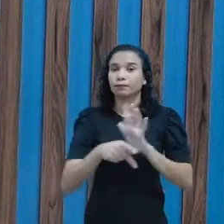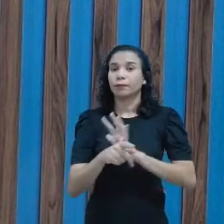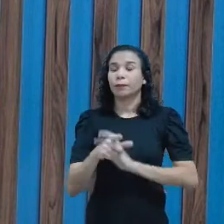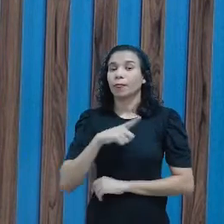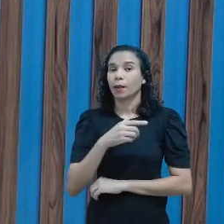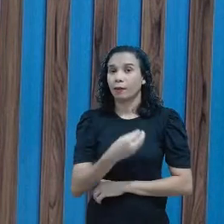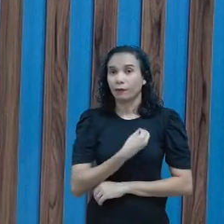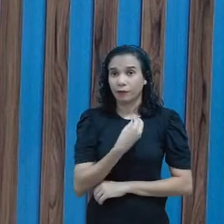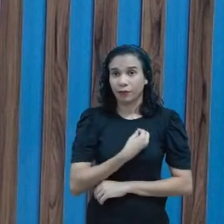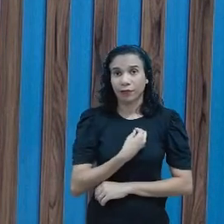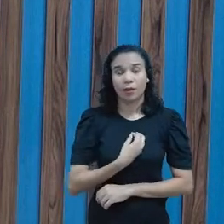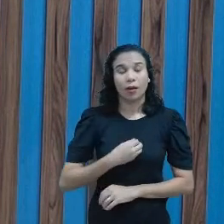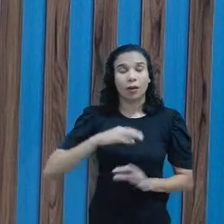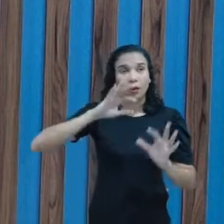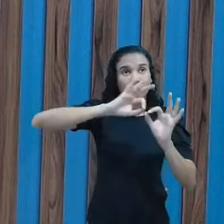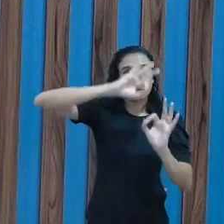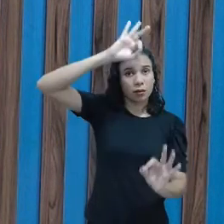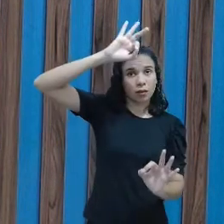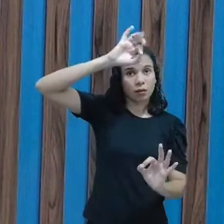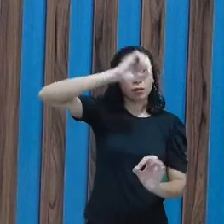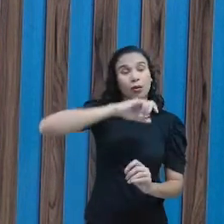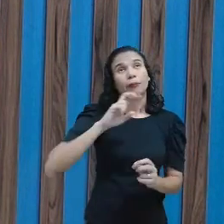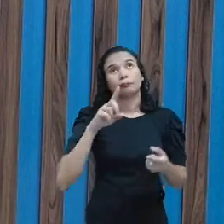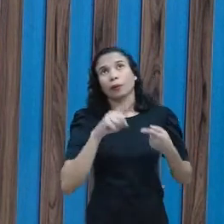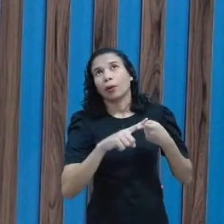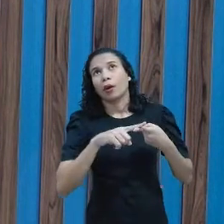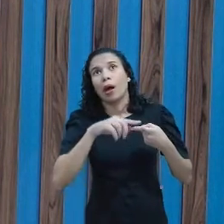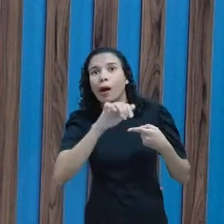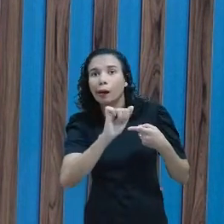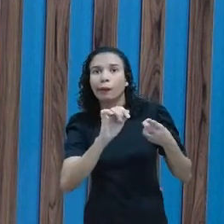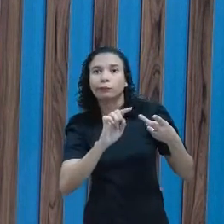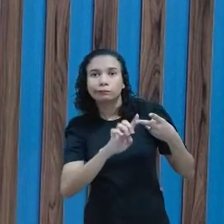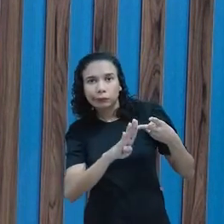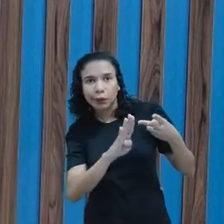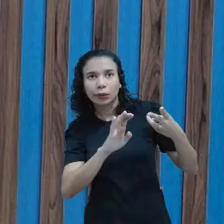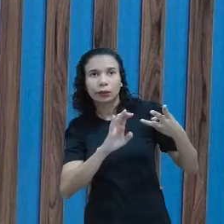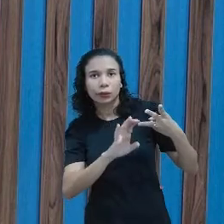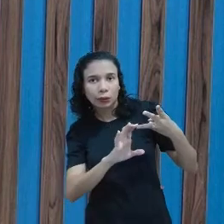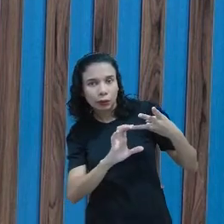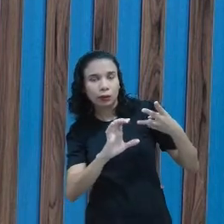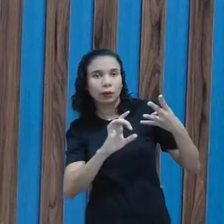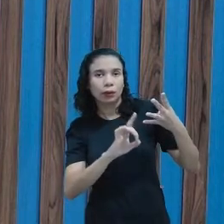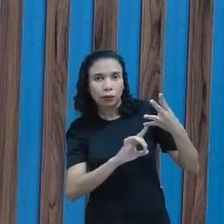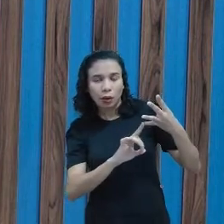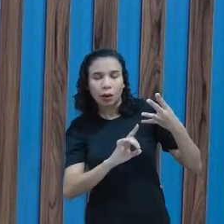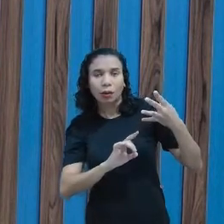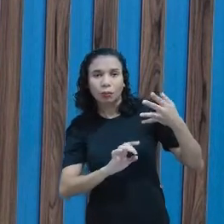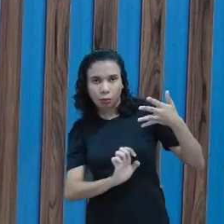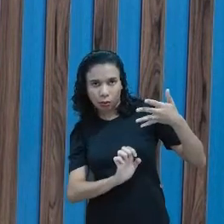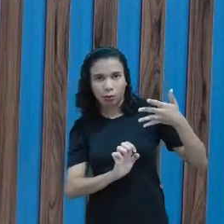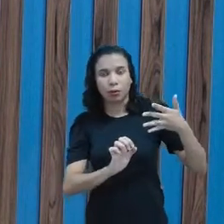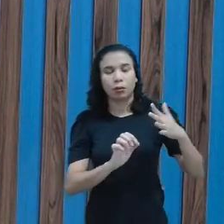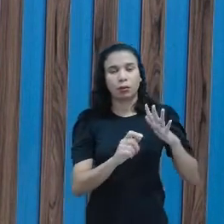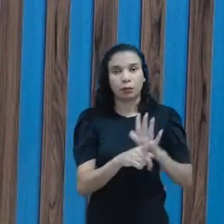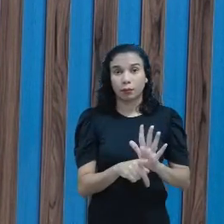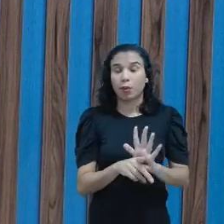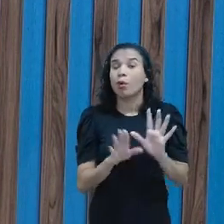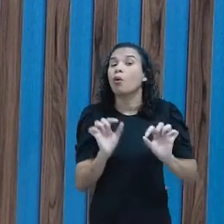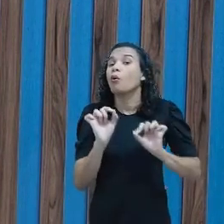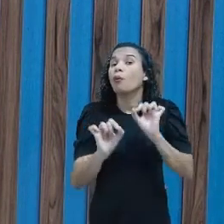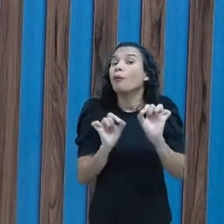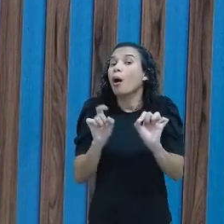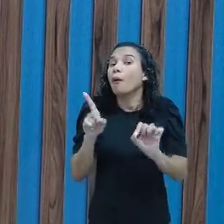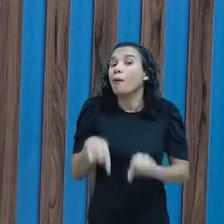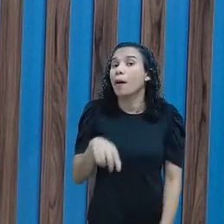cá, vai dar uma dessas alternativas, ou 18, ou 24, ou 30, 32 ou 42 centímetros. Qual